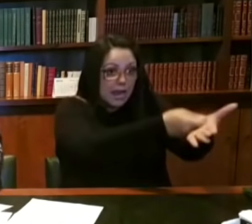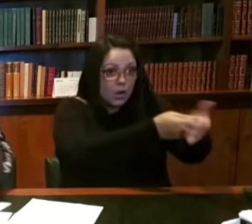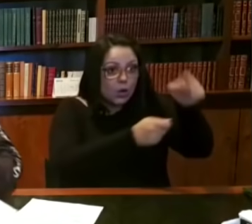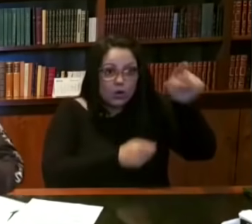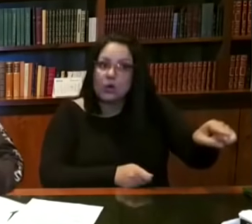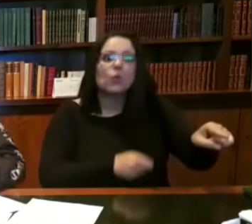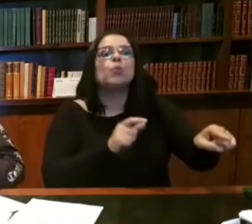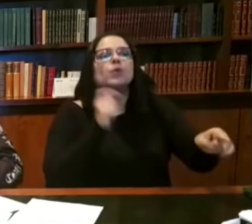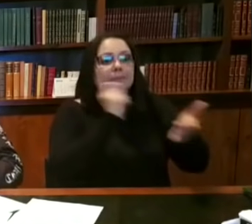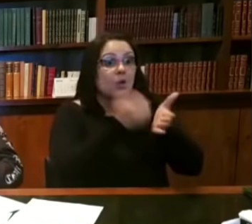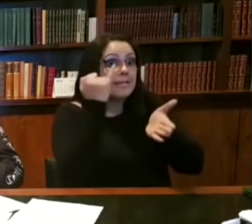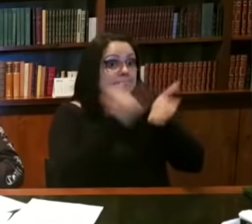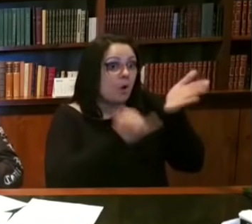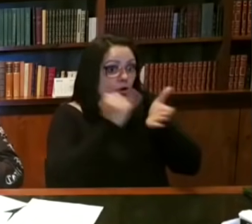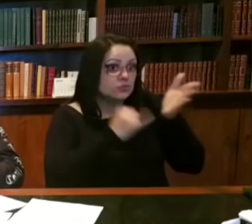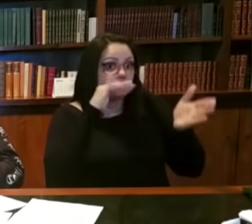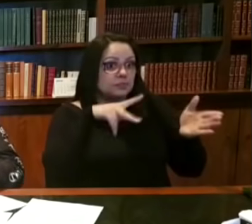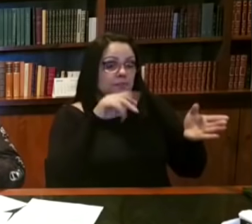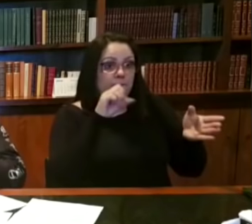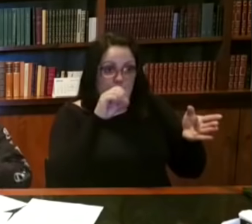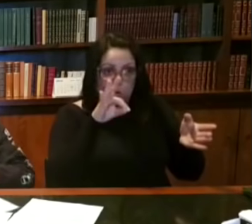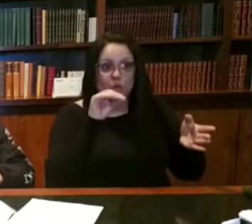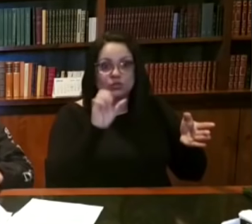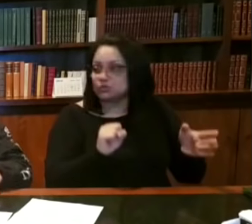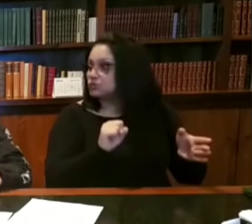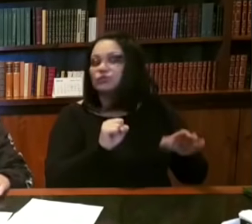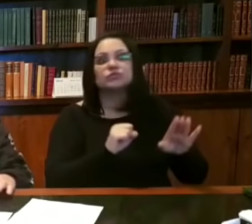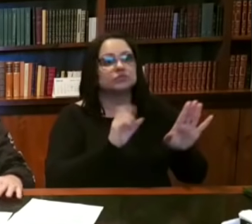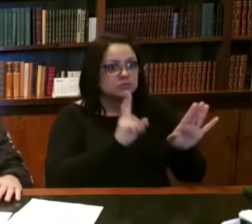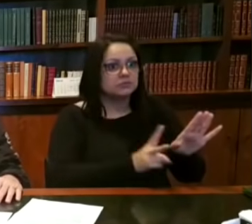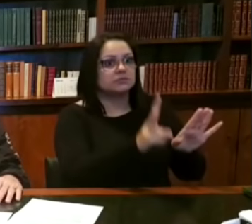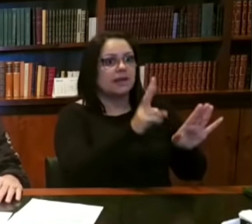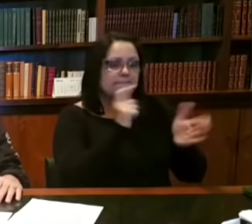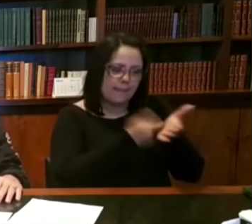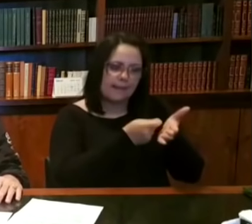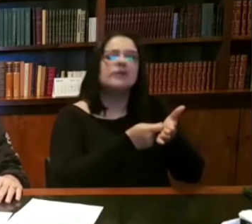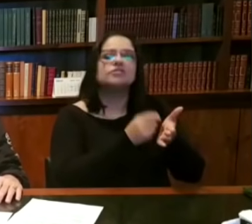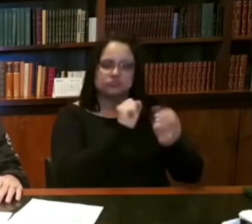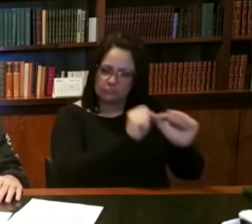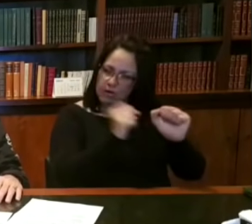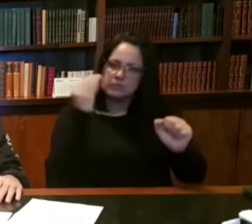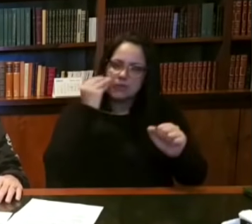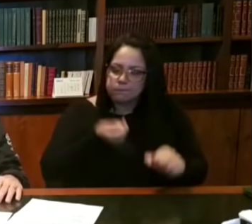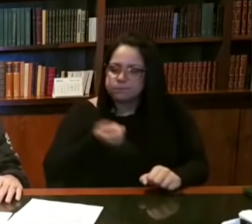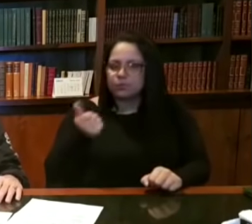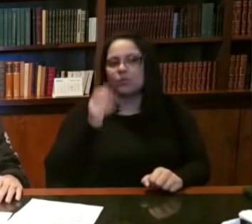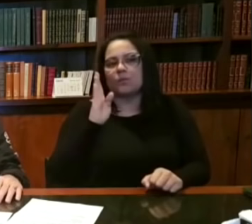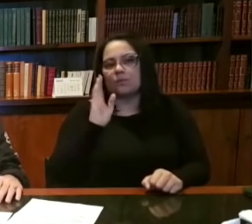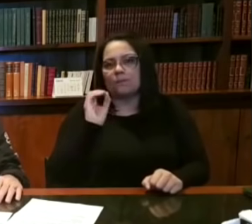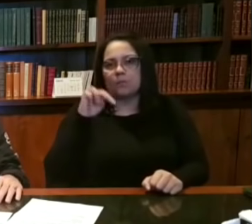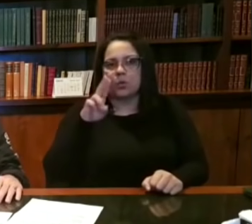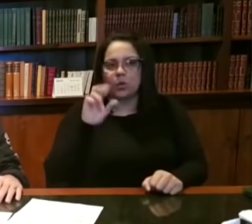dele, pagou os impostos, né? Pequenininho, ainda está pagando simples, a gente pode até dar o bônus de